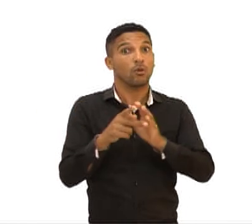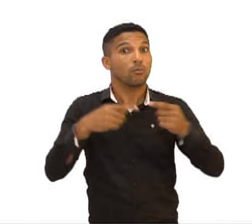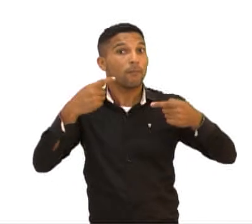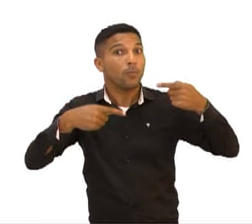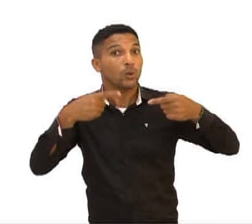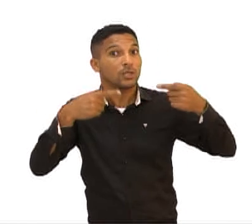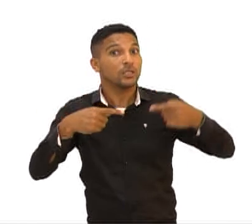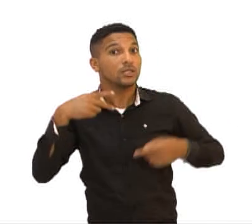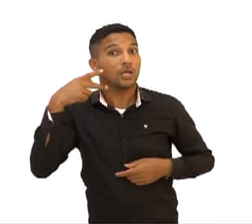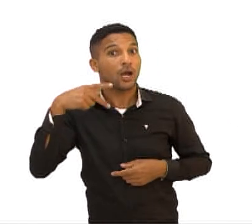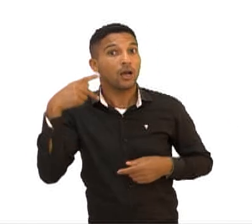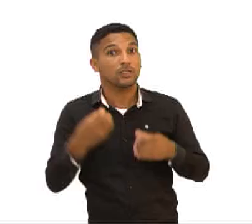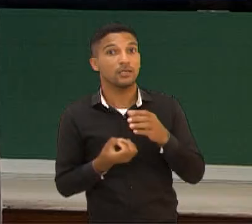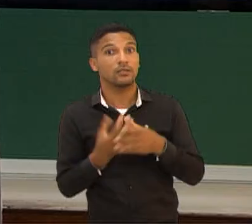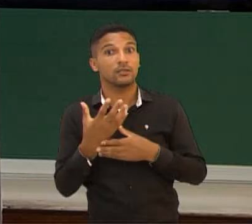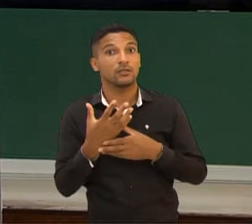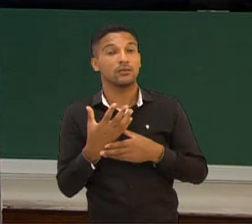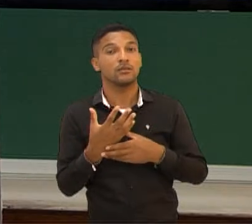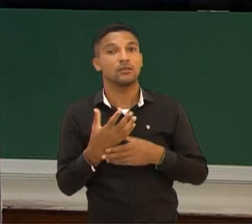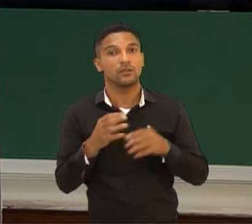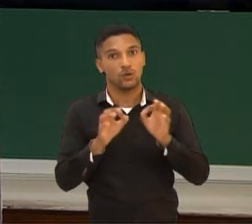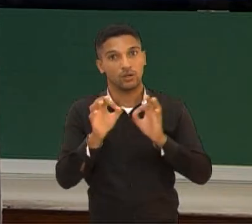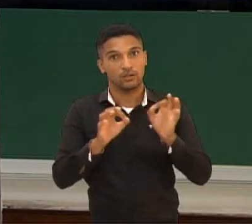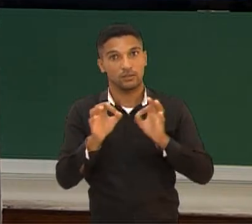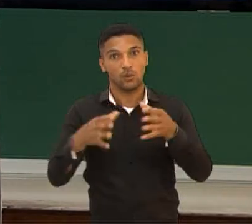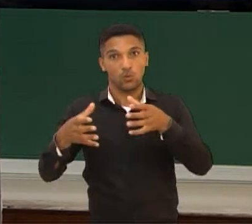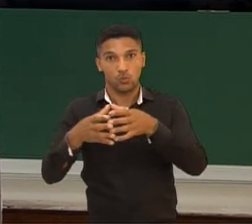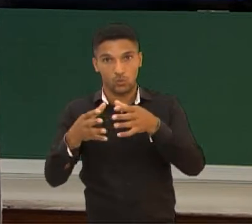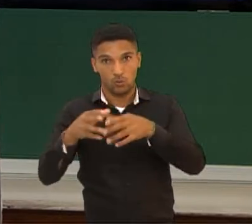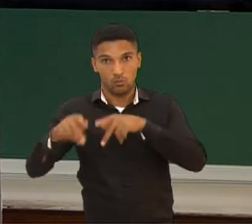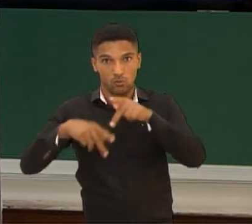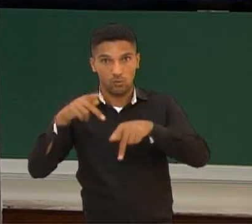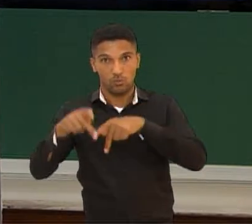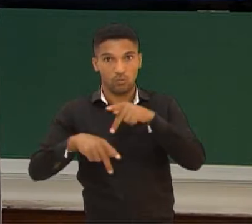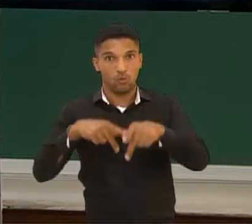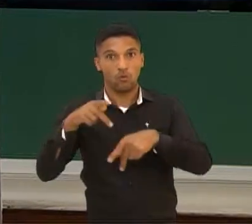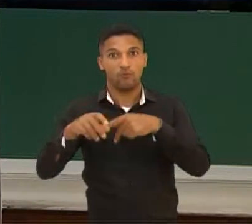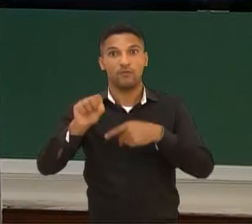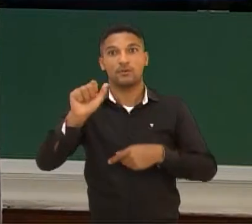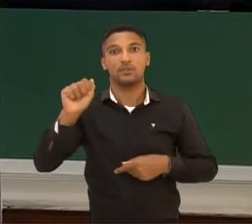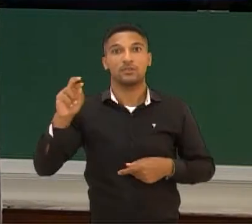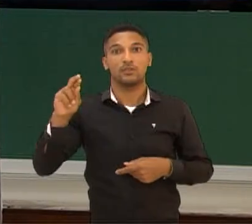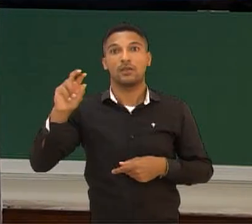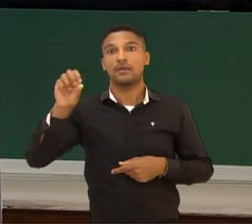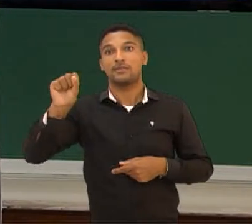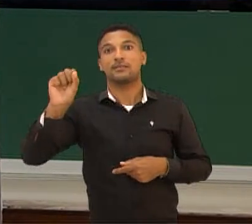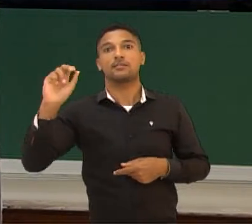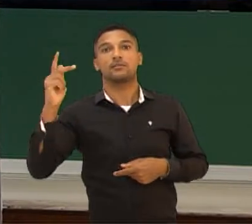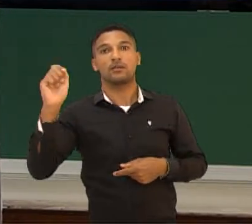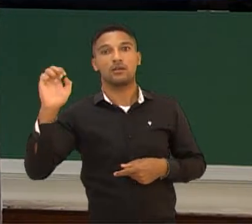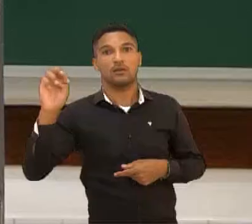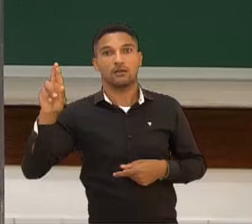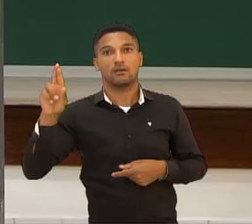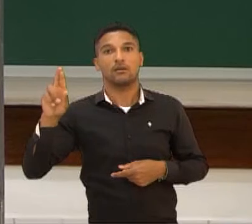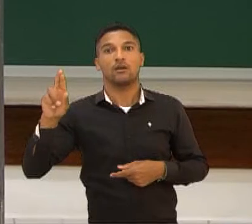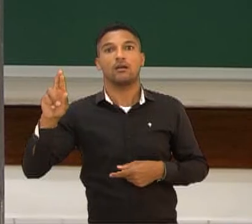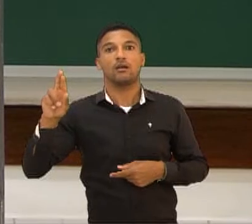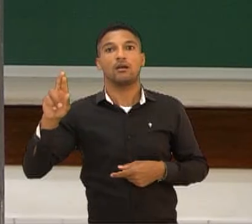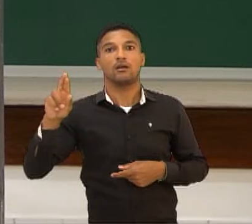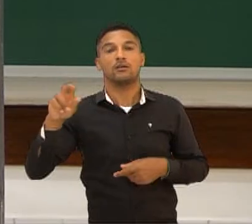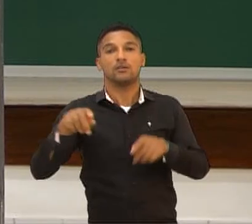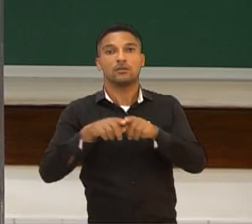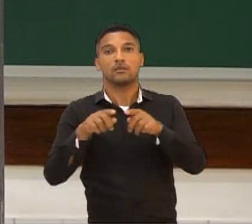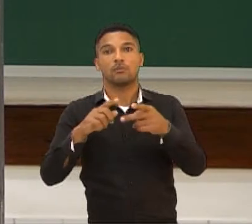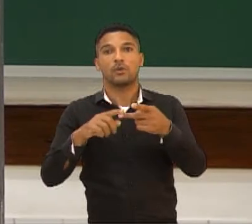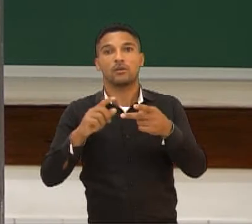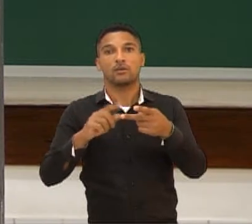africanas. Nós já vimos como se organizaram impérios do Sahel, os reinos de Mali, né, os reinos de